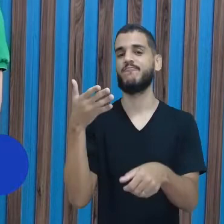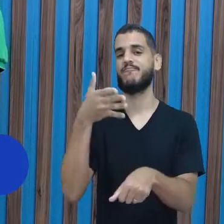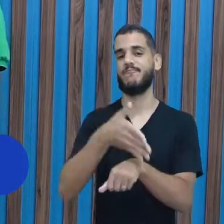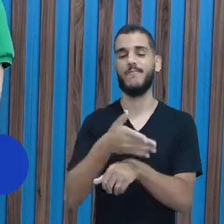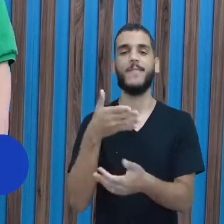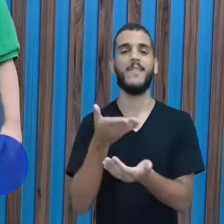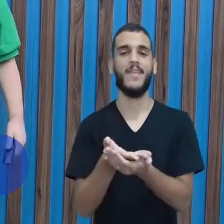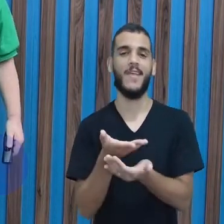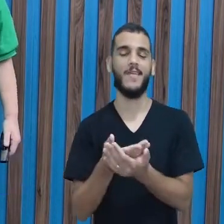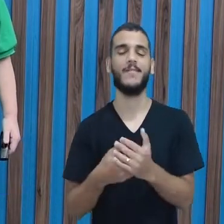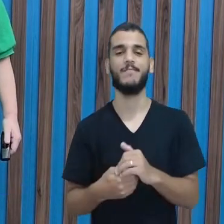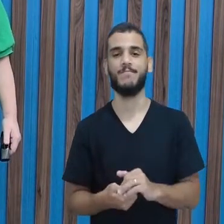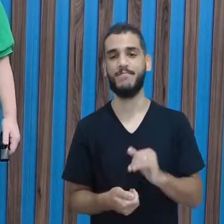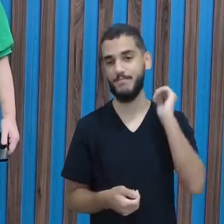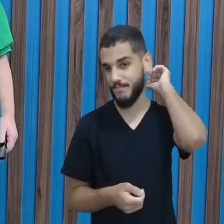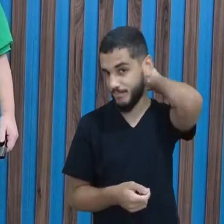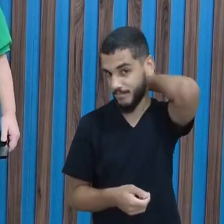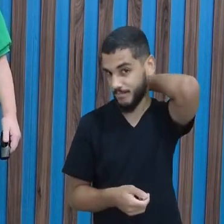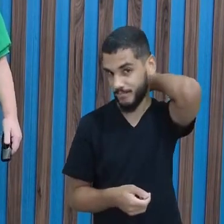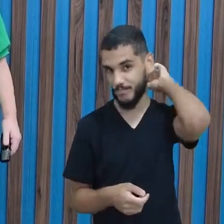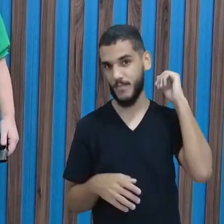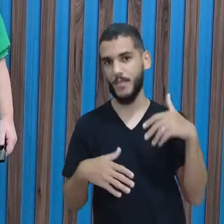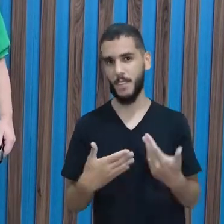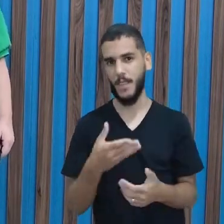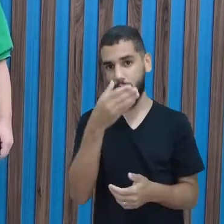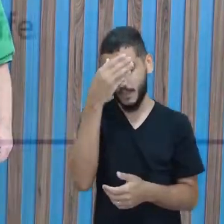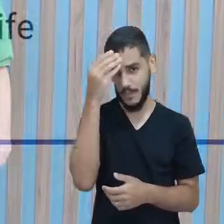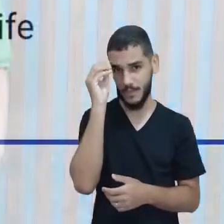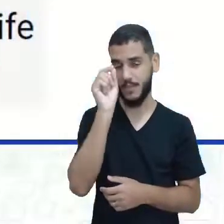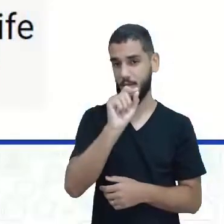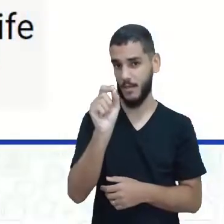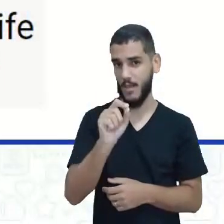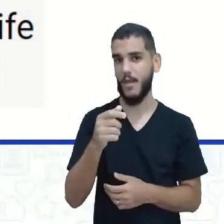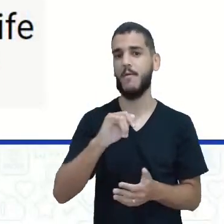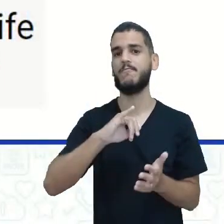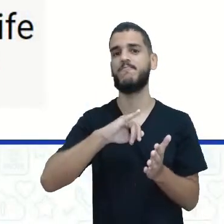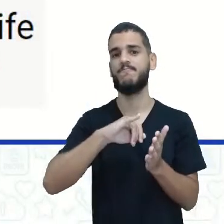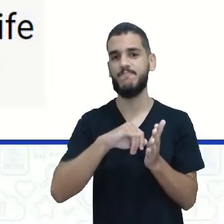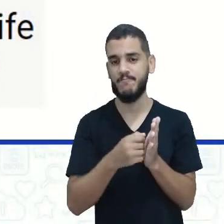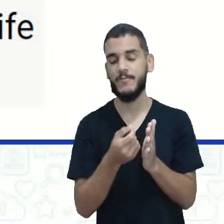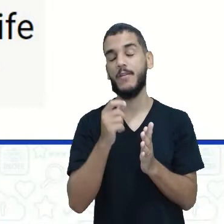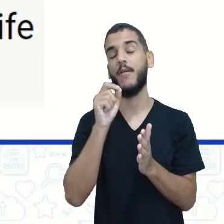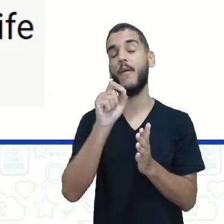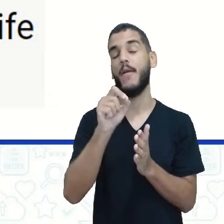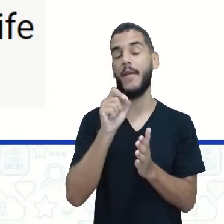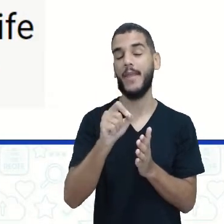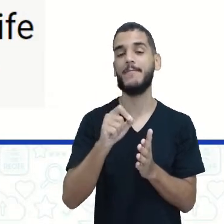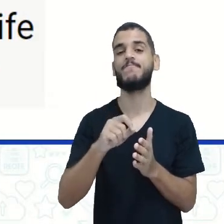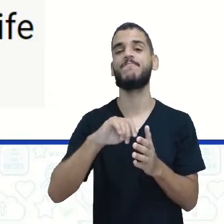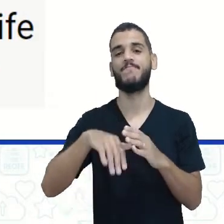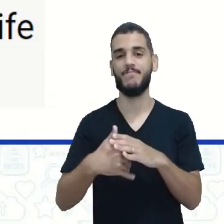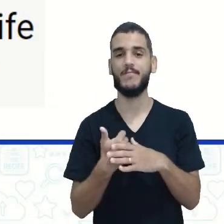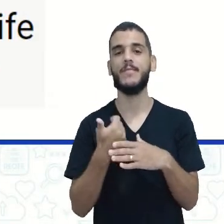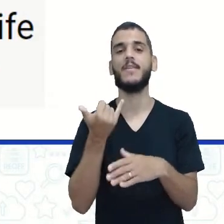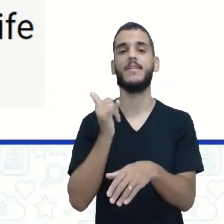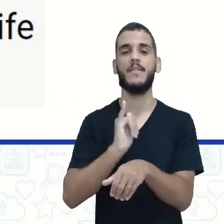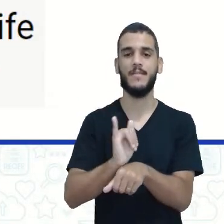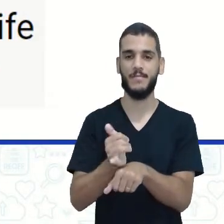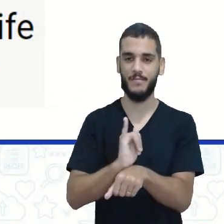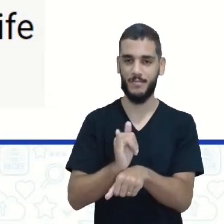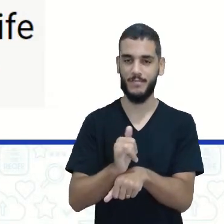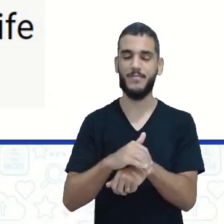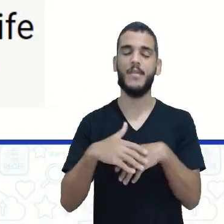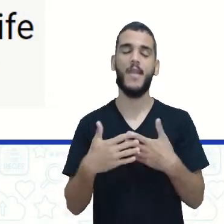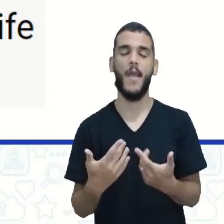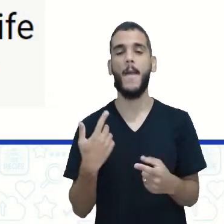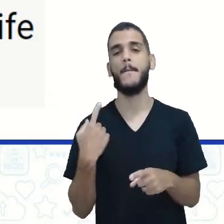aula. Bom, então, não se esqueçam de se inscrever no canal do Educa Recife, tá? No YouTube.